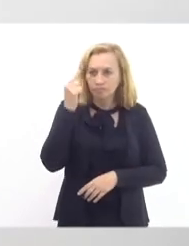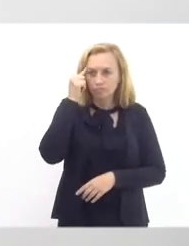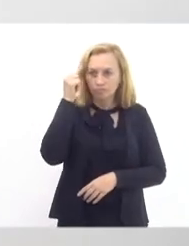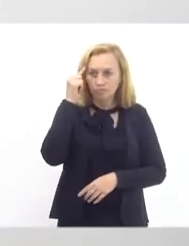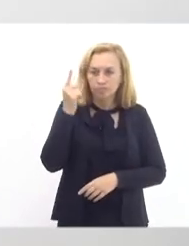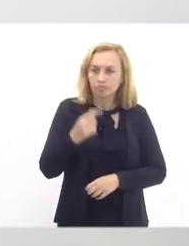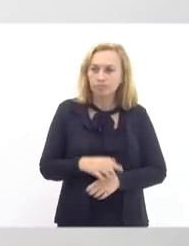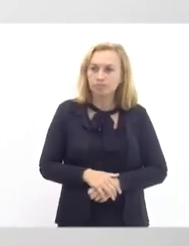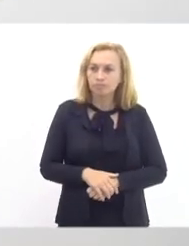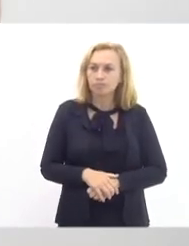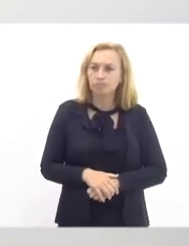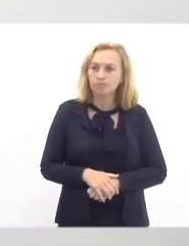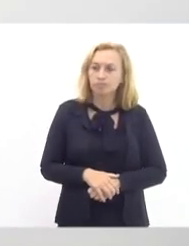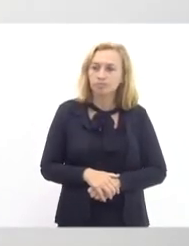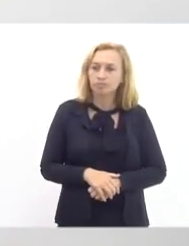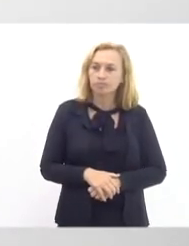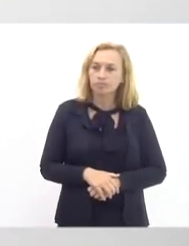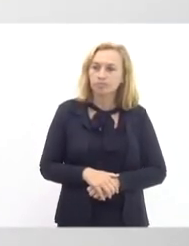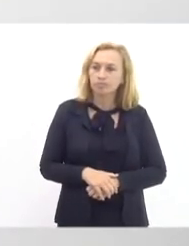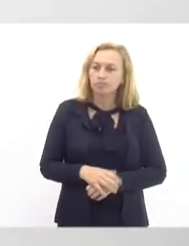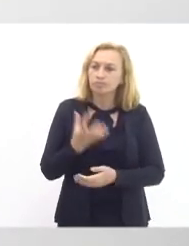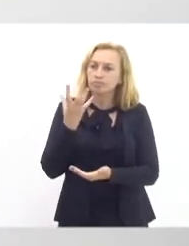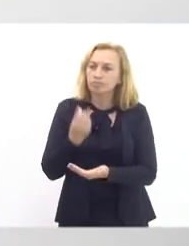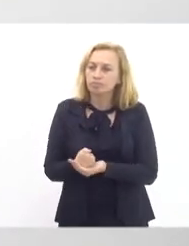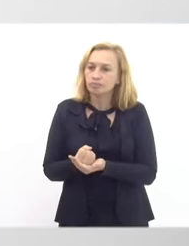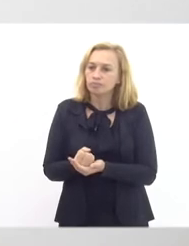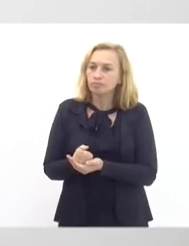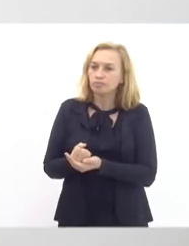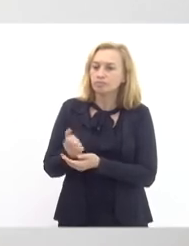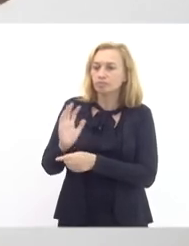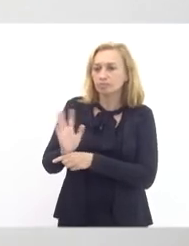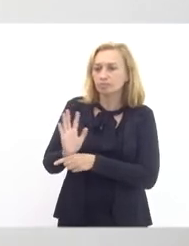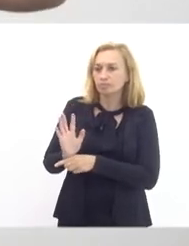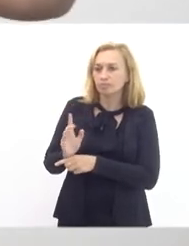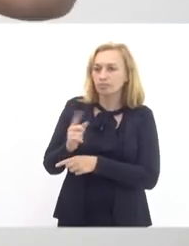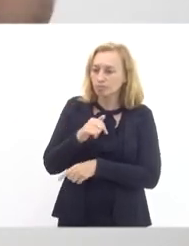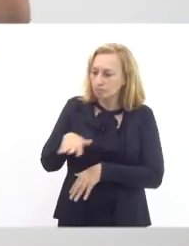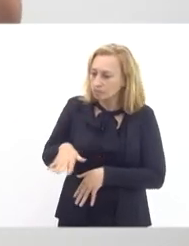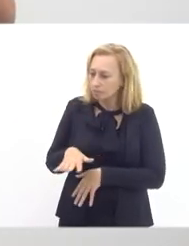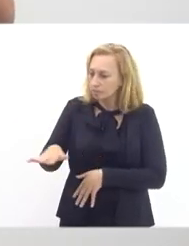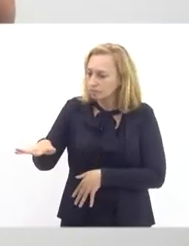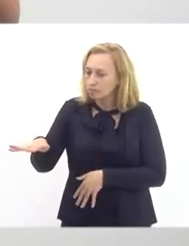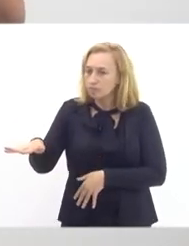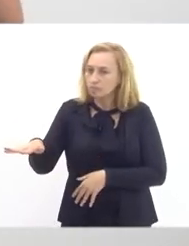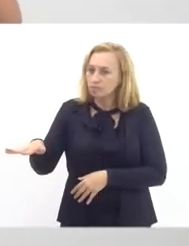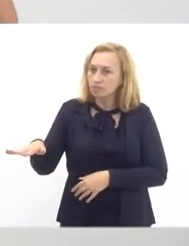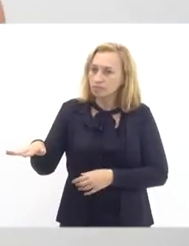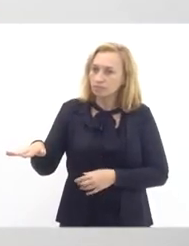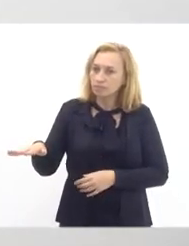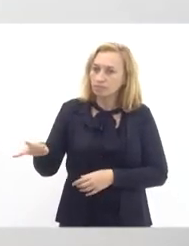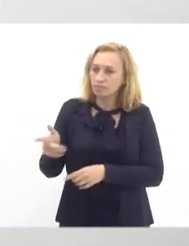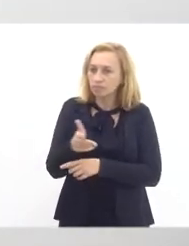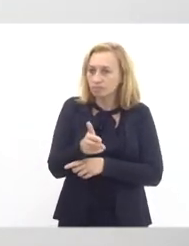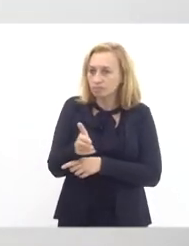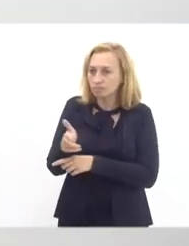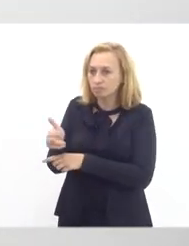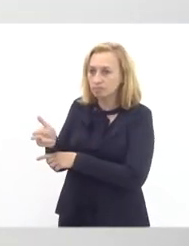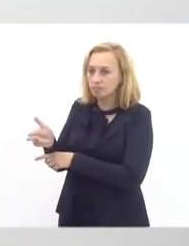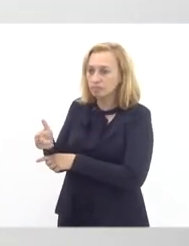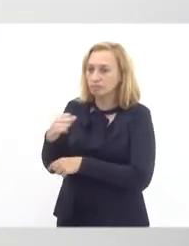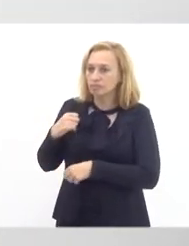pensarem, ele grava uma cena, deputados, ele subindo dentro de uma comunidade, filma a mochila de uma